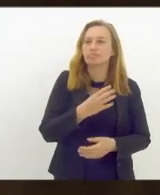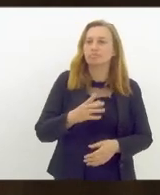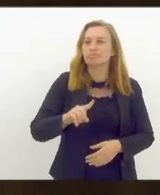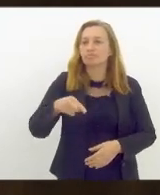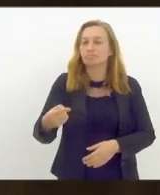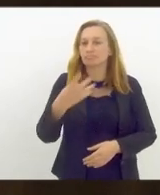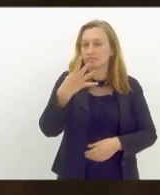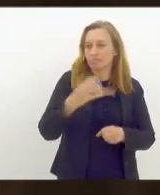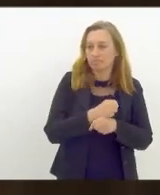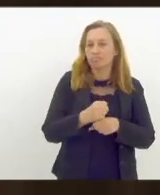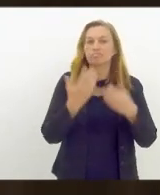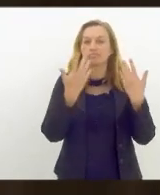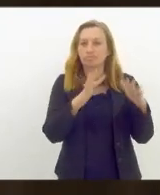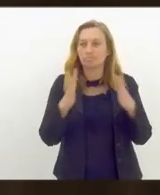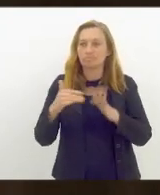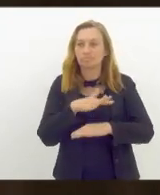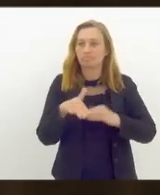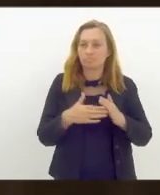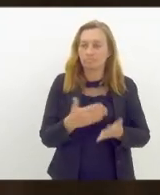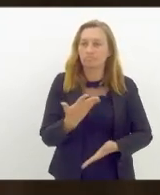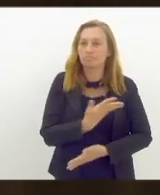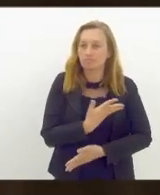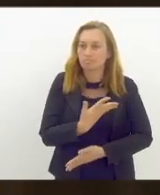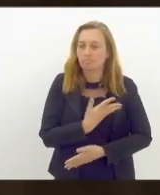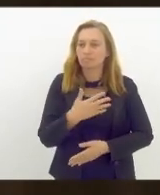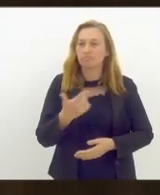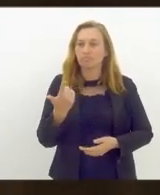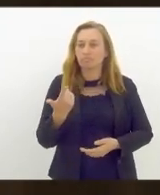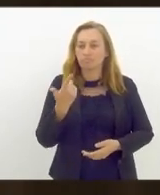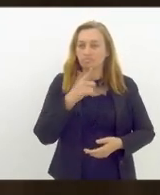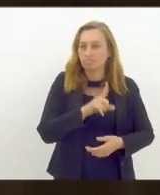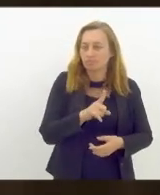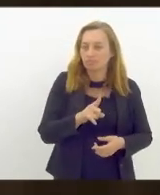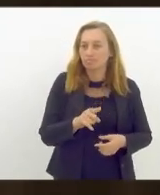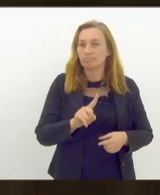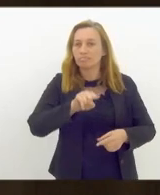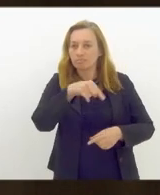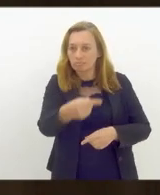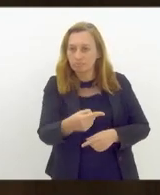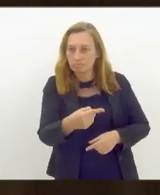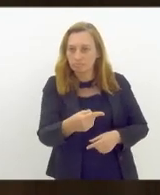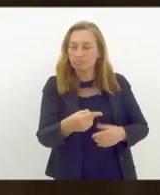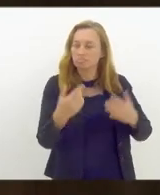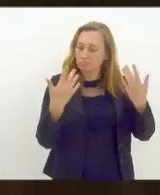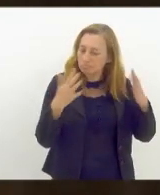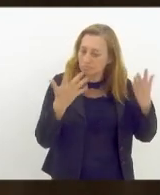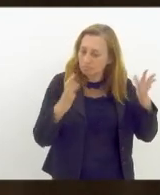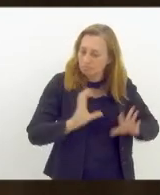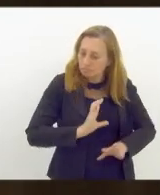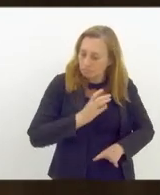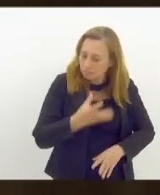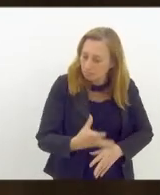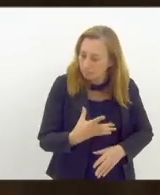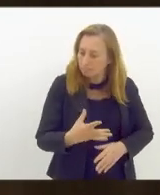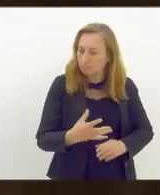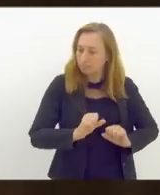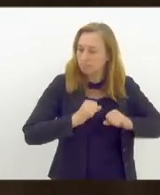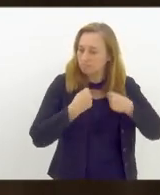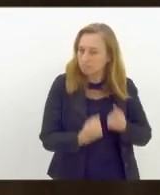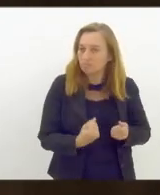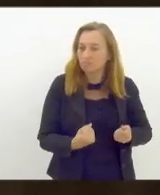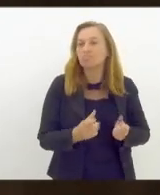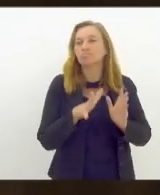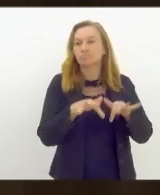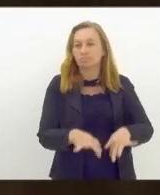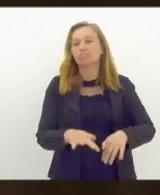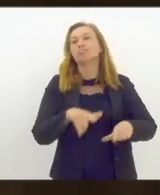4 anos. Parabenizar a todos os companheiros pela reeleição, aqueles que não foram reeleitos, pela bravura e pela dedicação com que concluem os